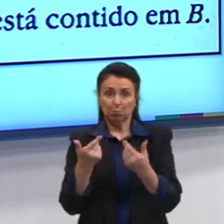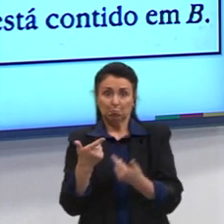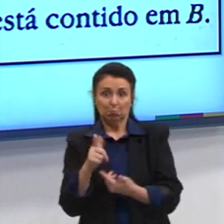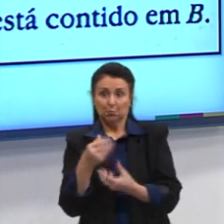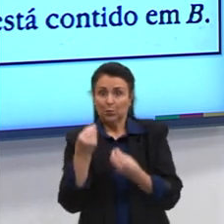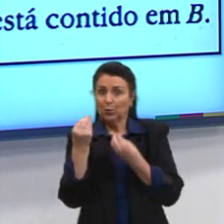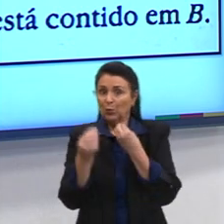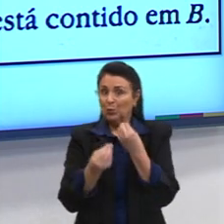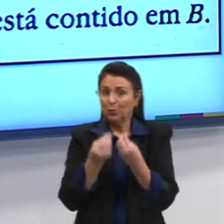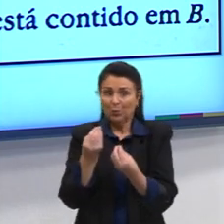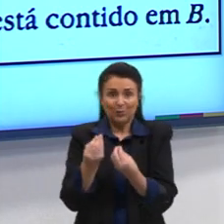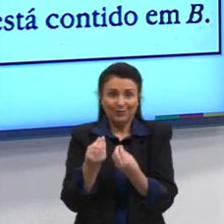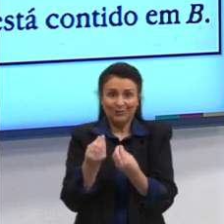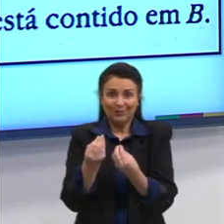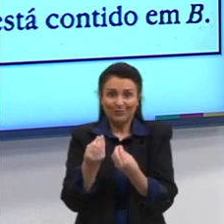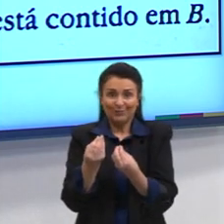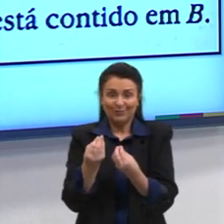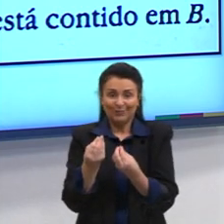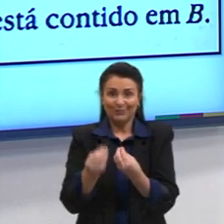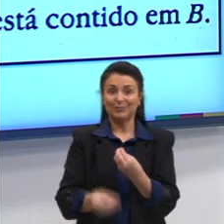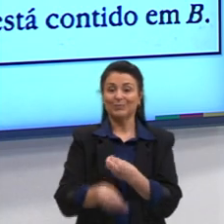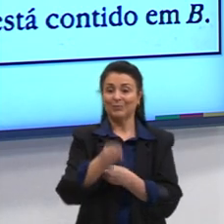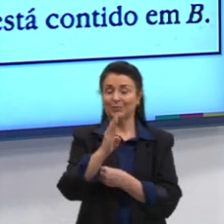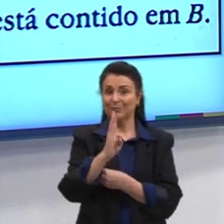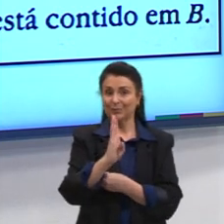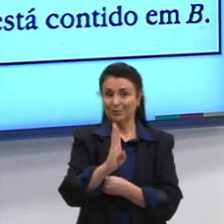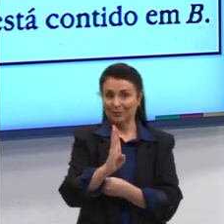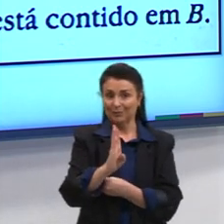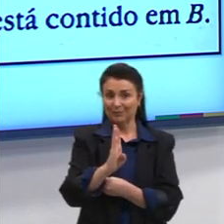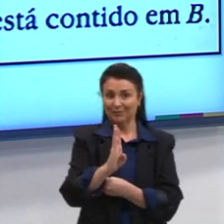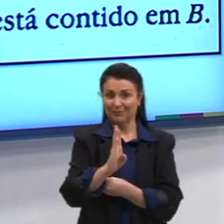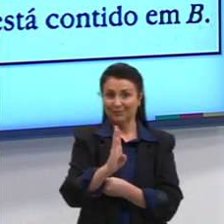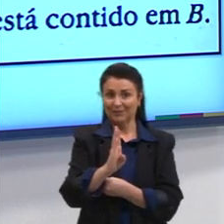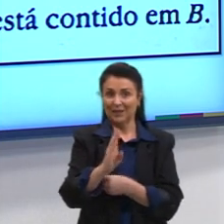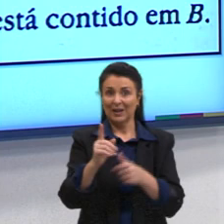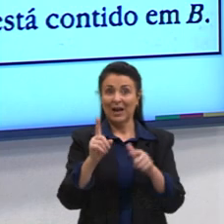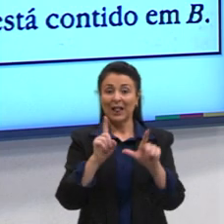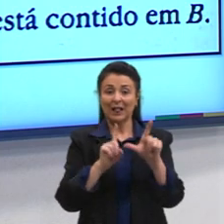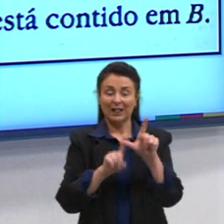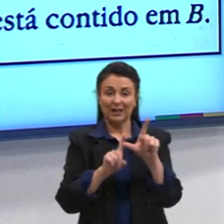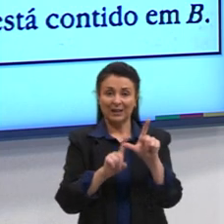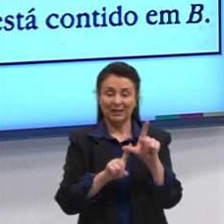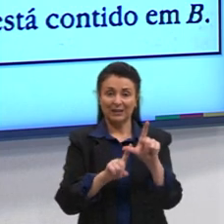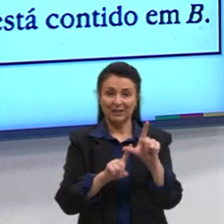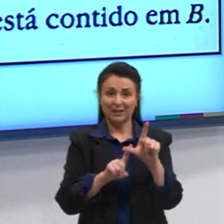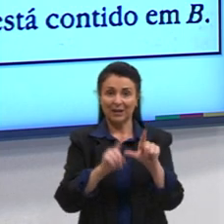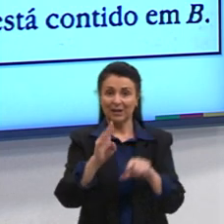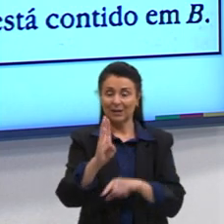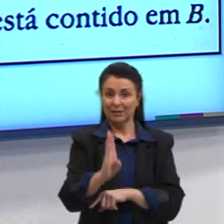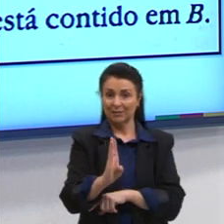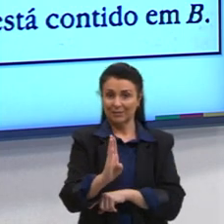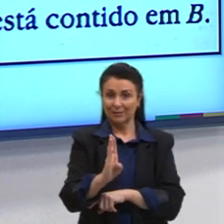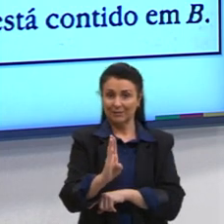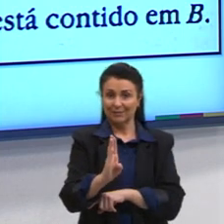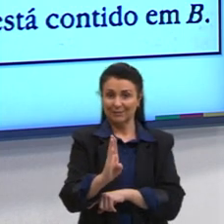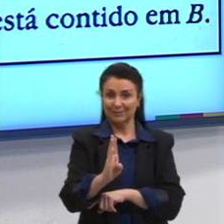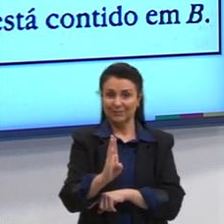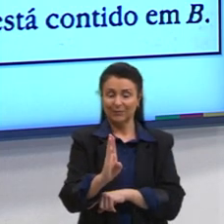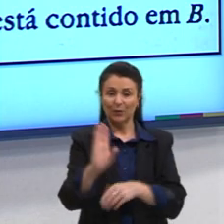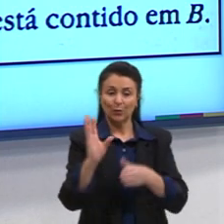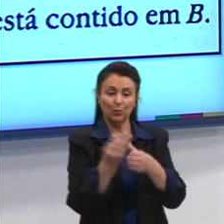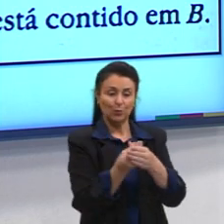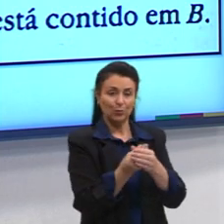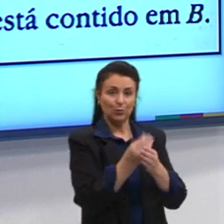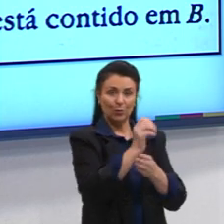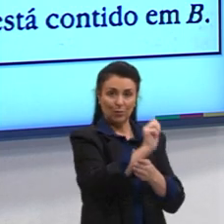A bom então aqui a b AB e o questão B letra conjunto A